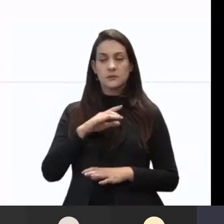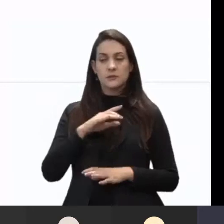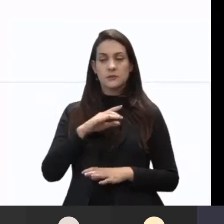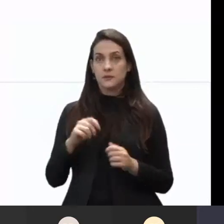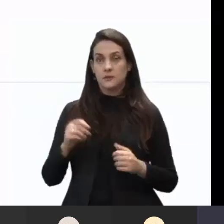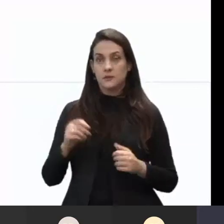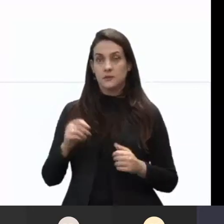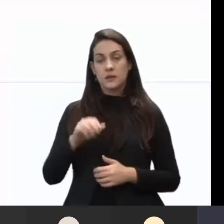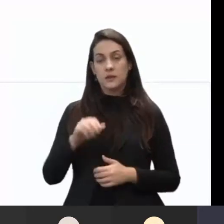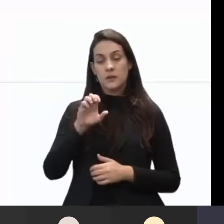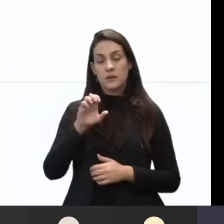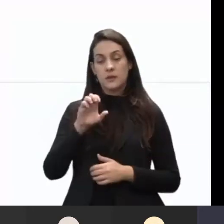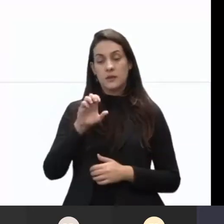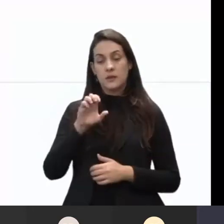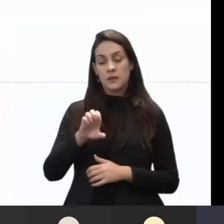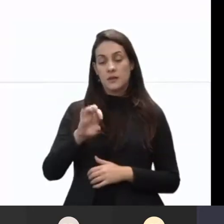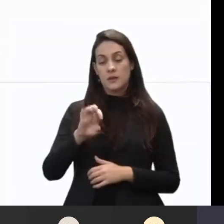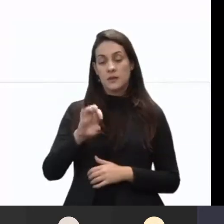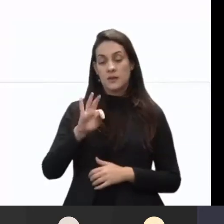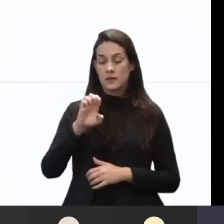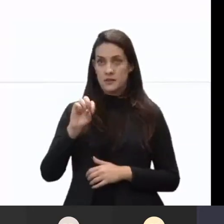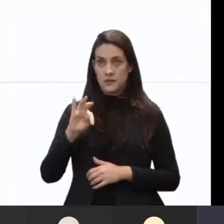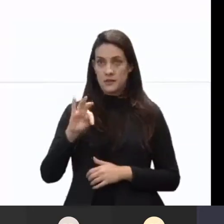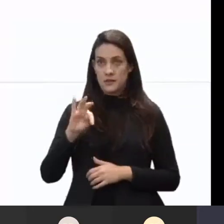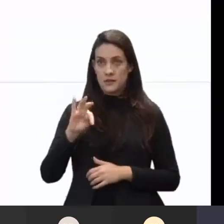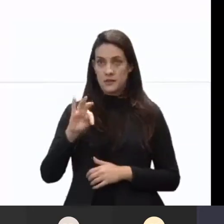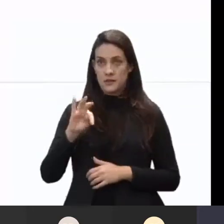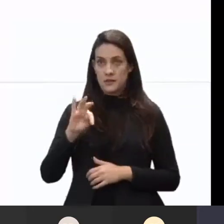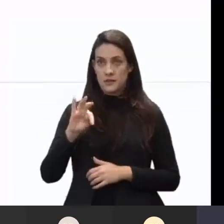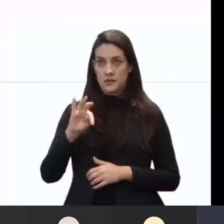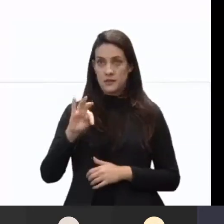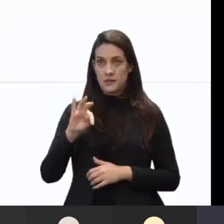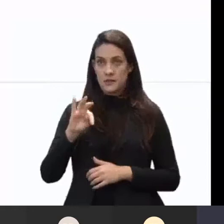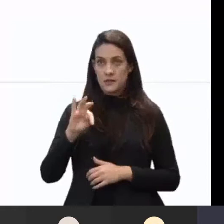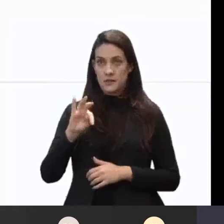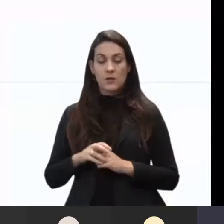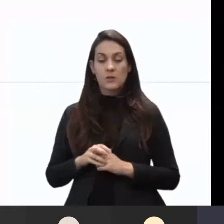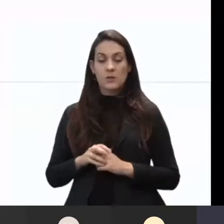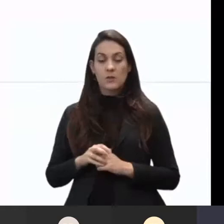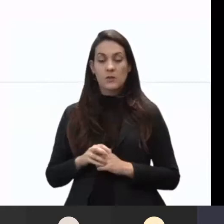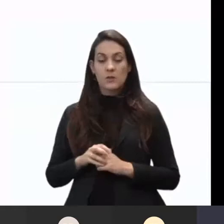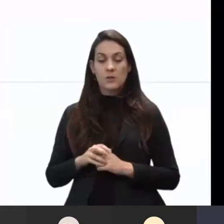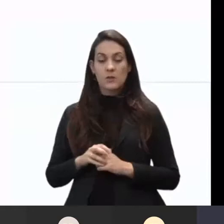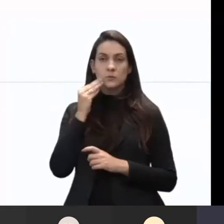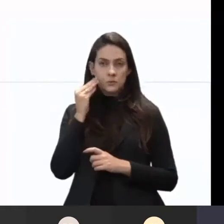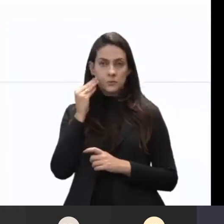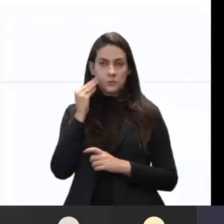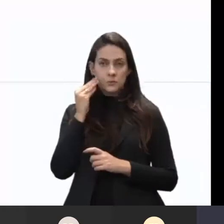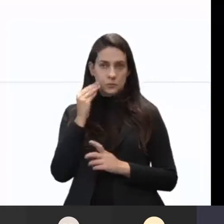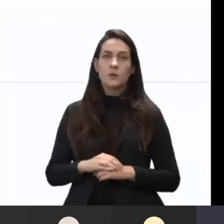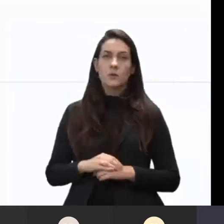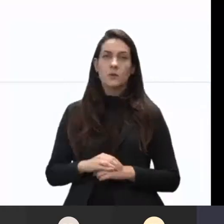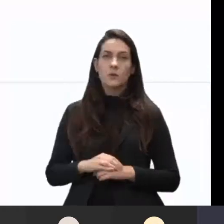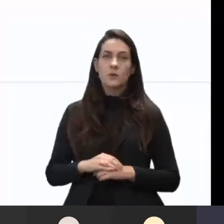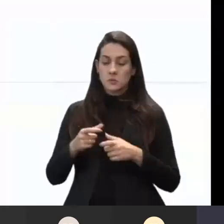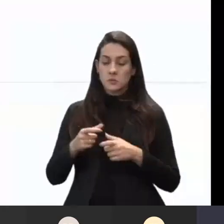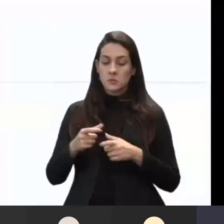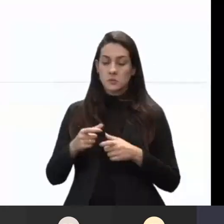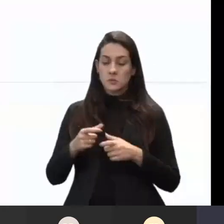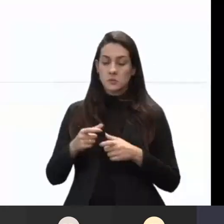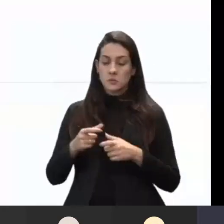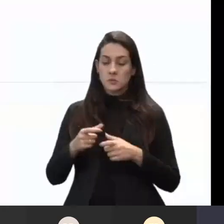e-teste, ele é uma técnica muito legal e muito importante para que você consiga determinar a concentração